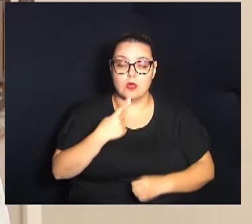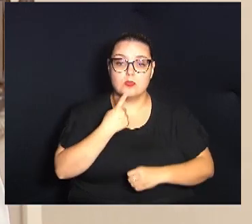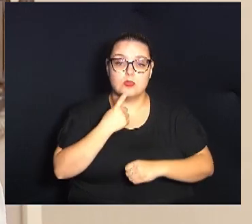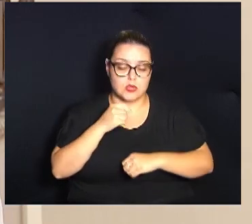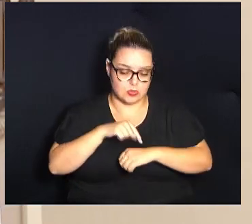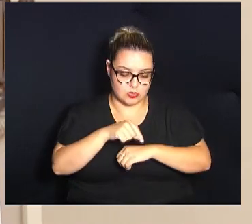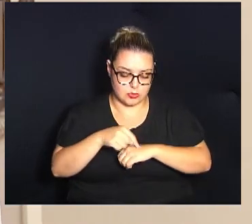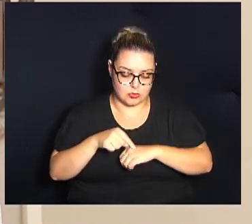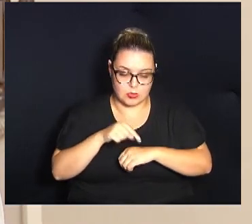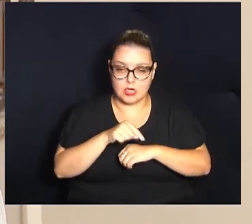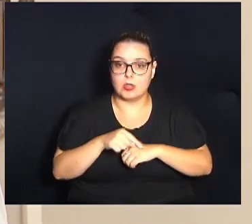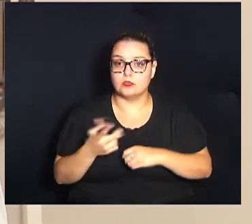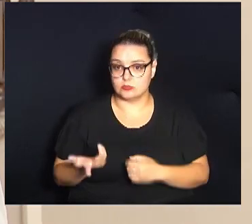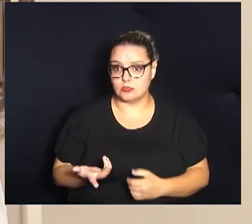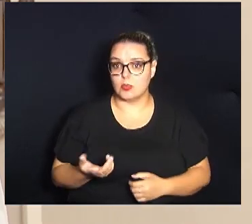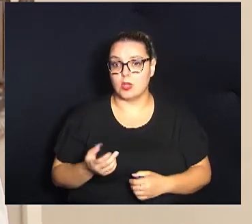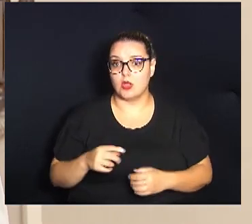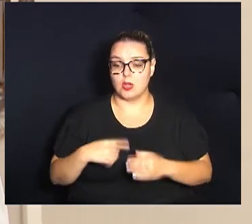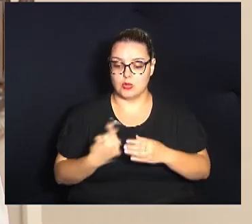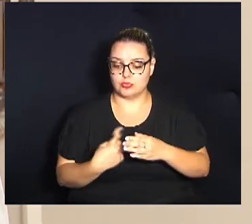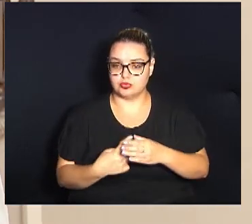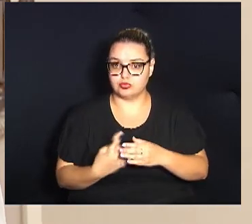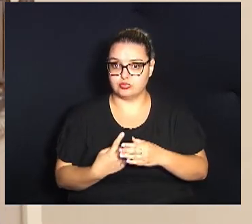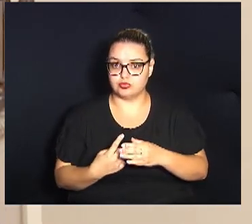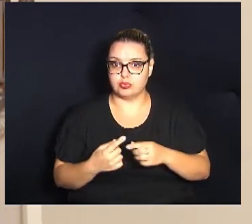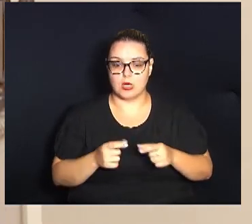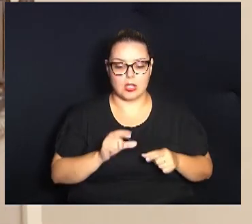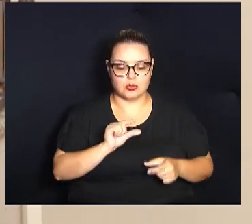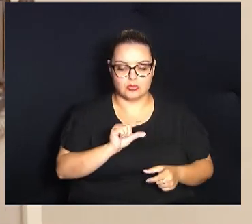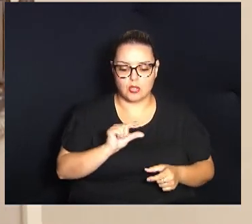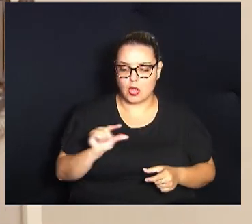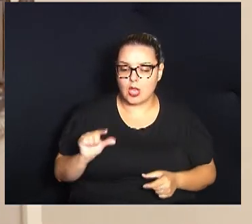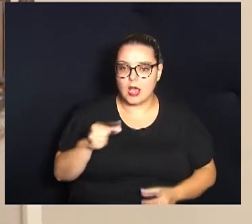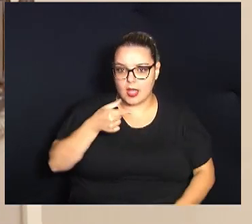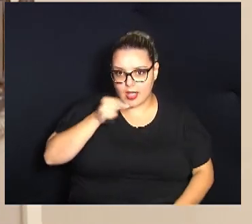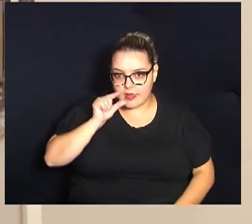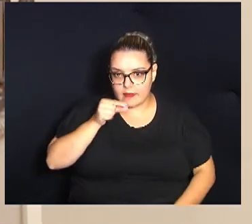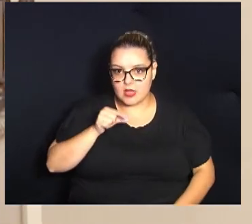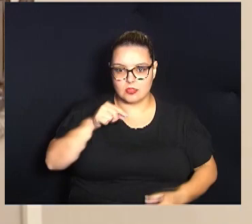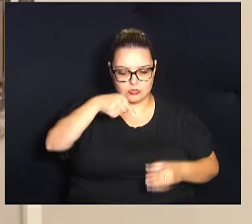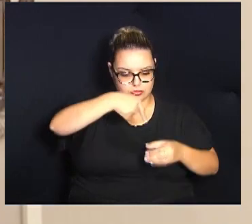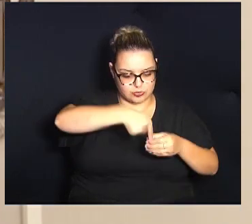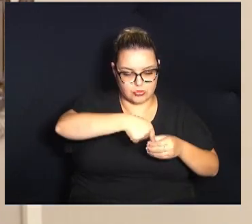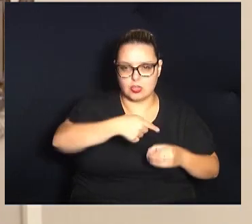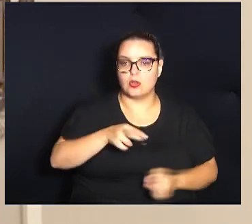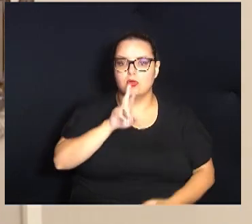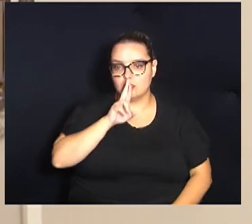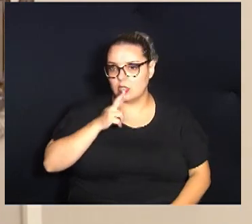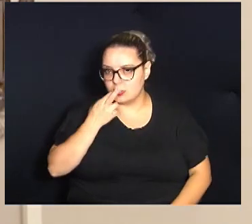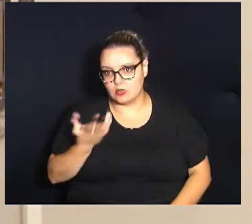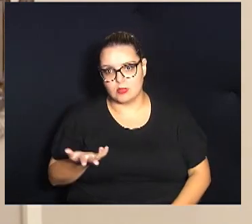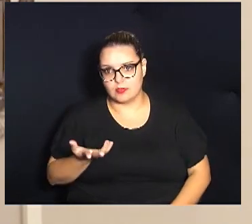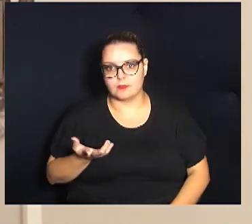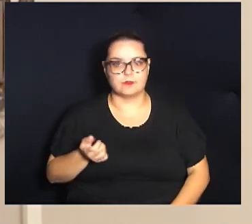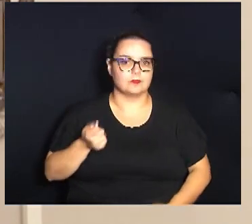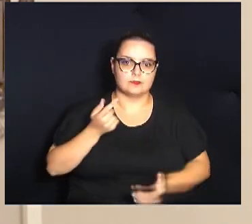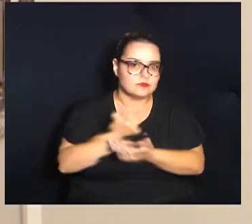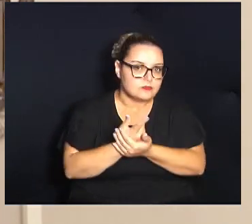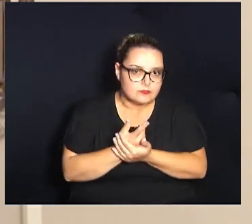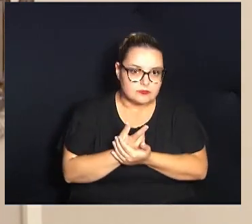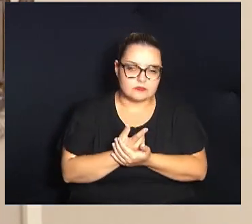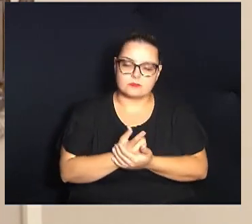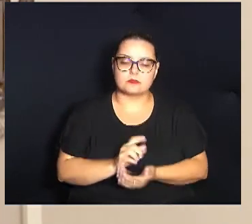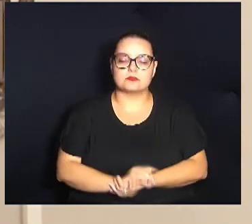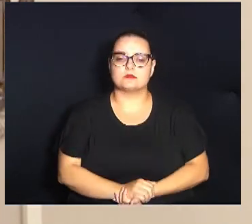de morango, você pode colocar nos copinhos de café com palito de sorvete mesmo, que se compra em